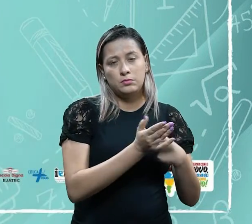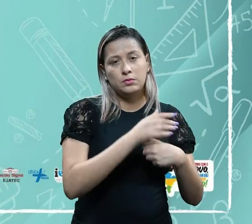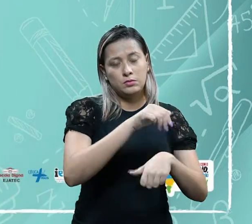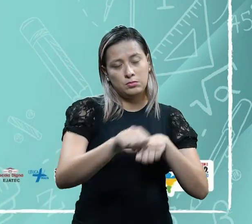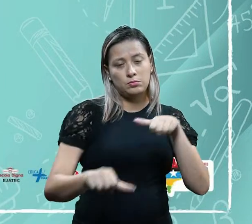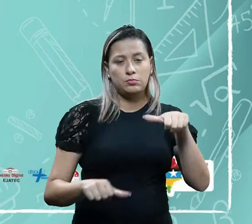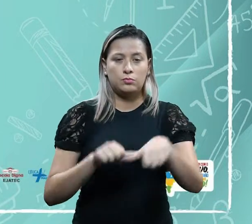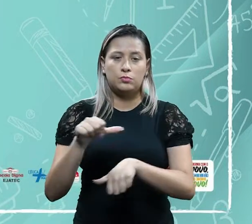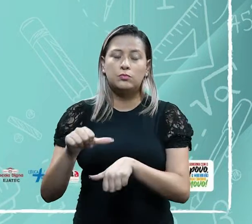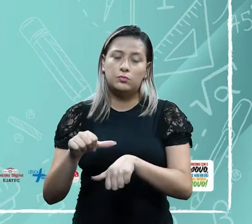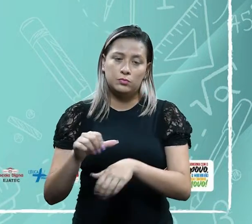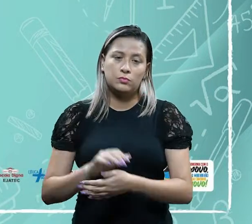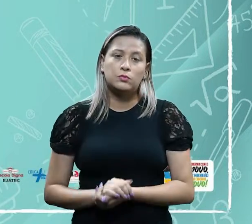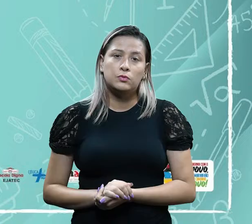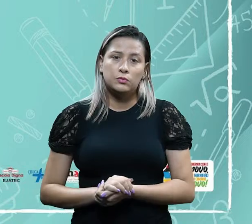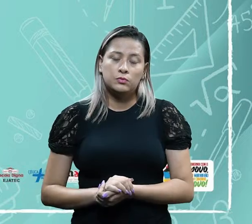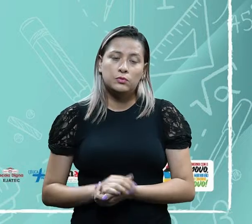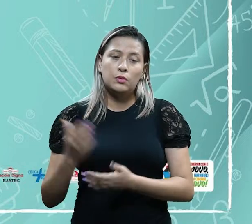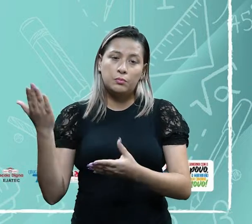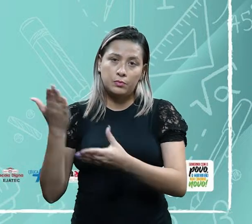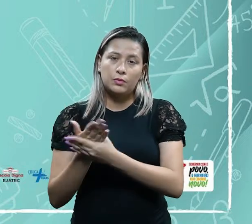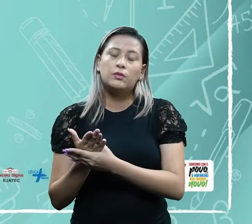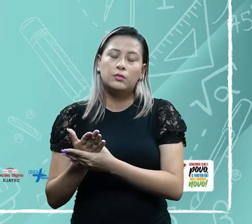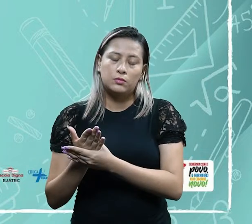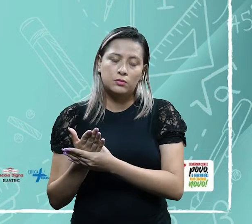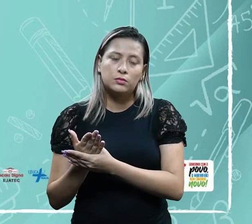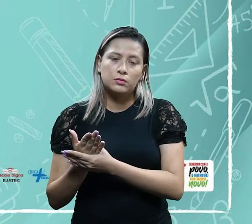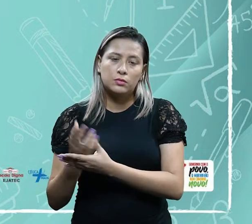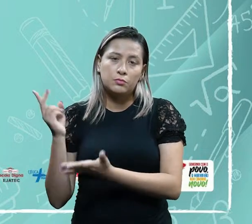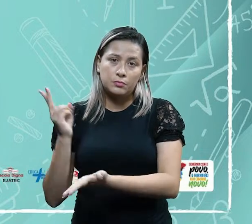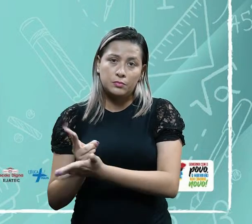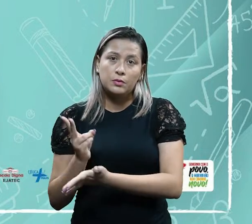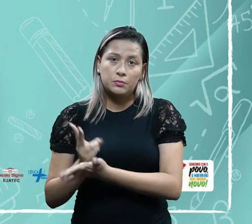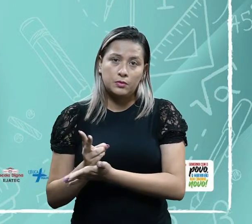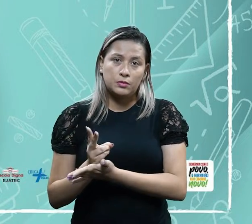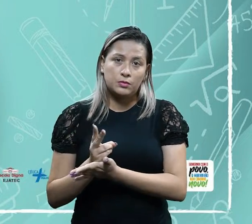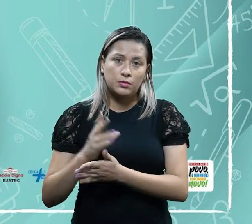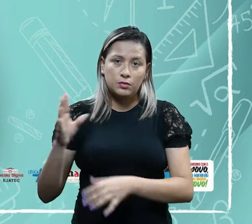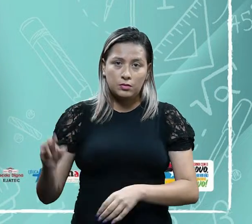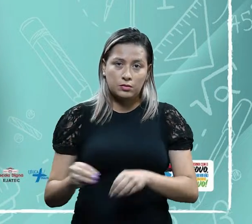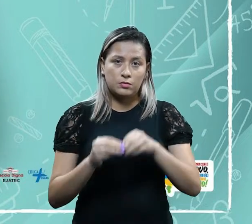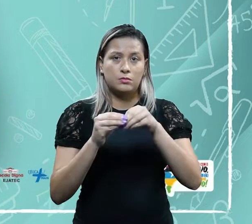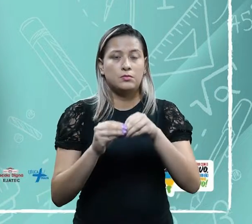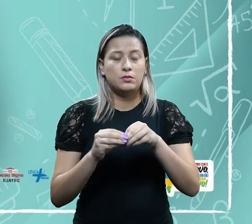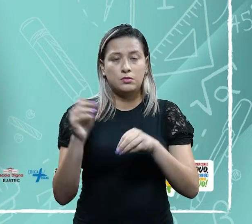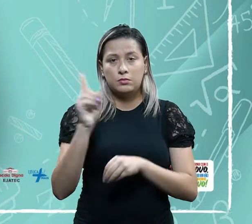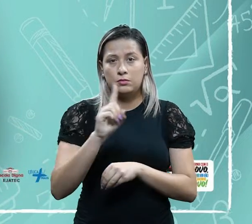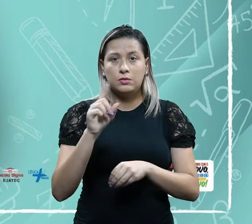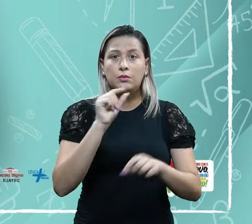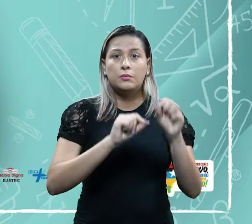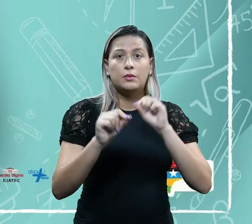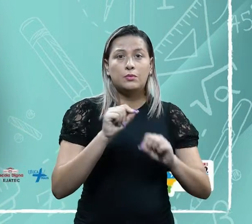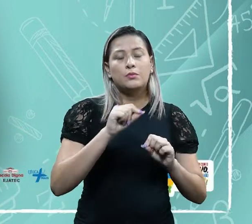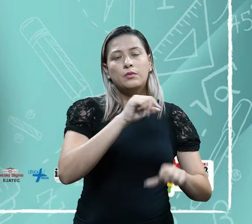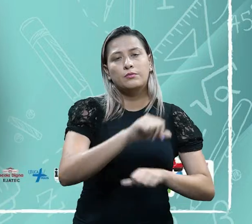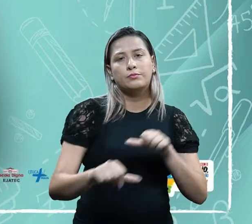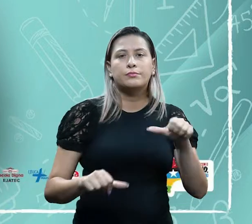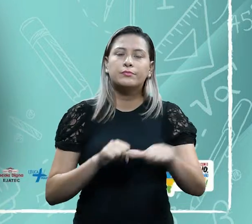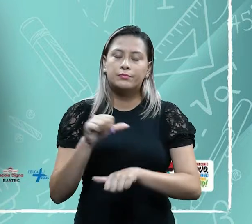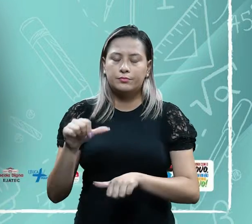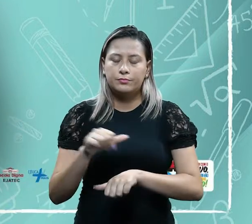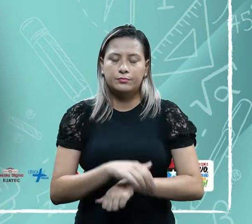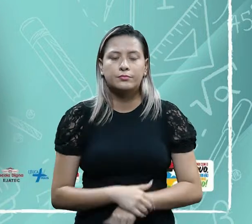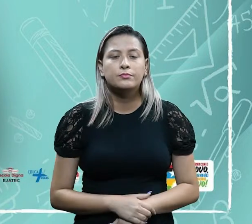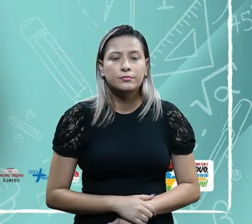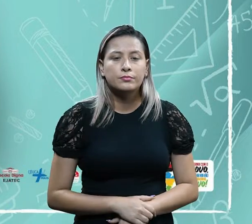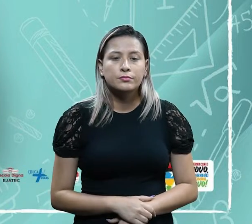para o arquivo permanente, ele é transferido. Não, ele é recolhido, seja ele estando na fase